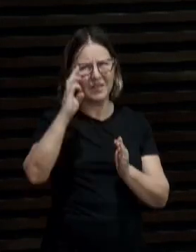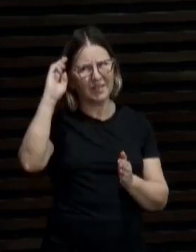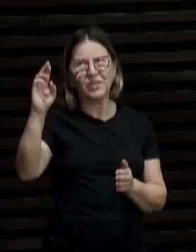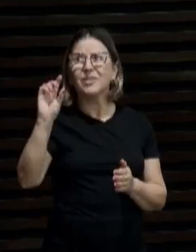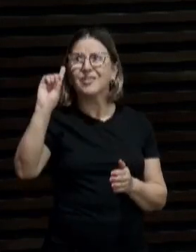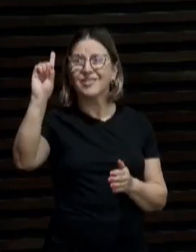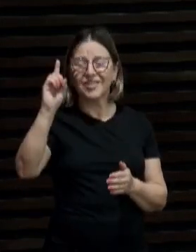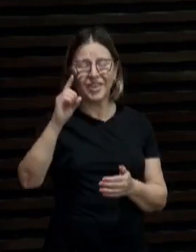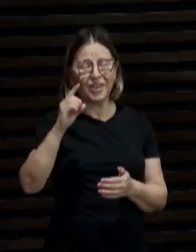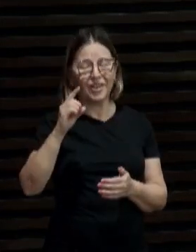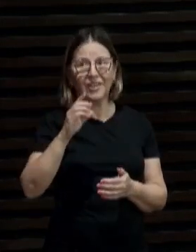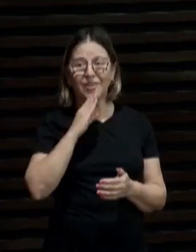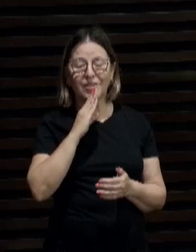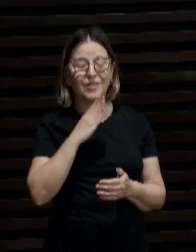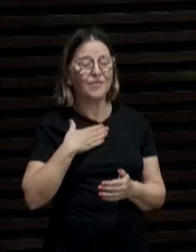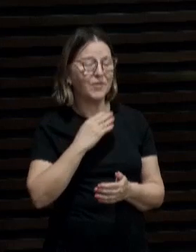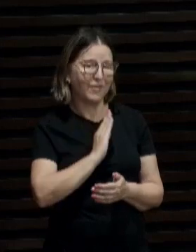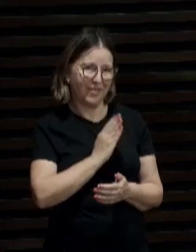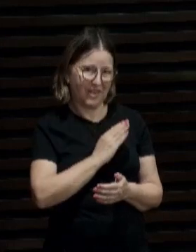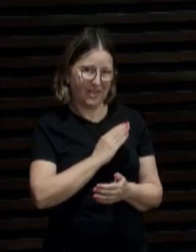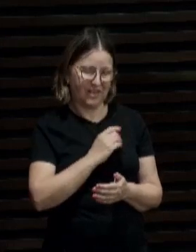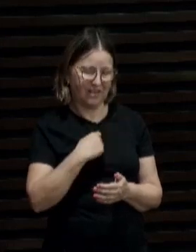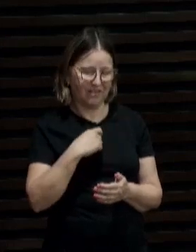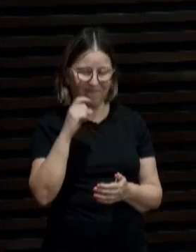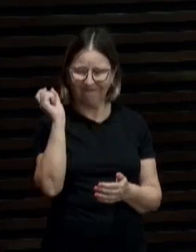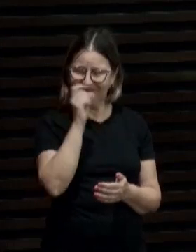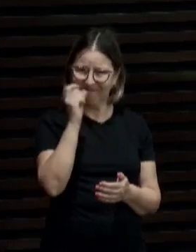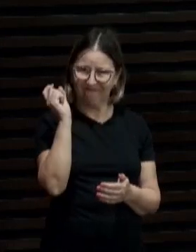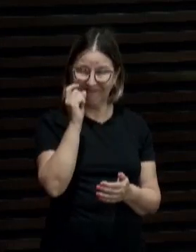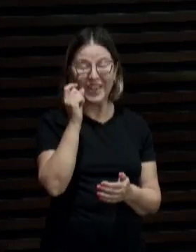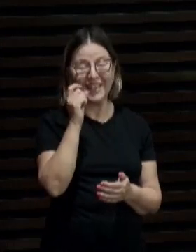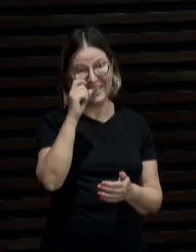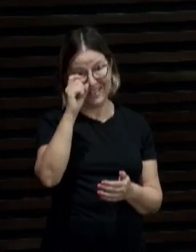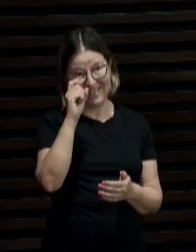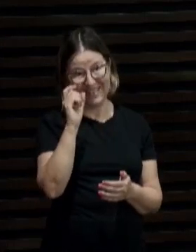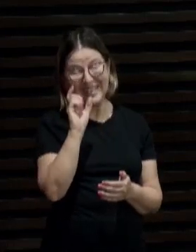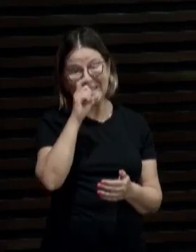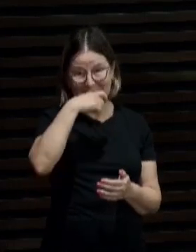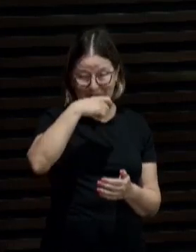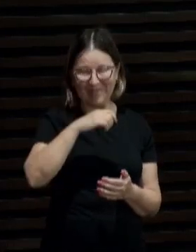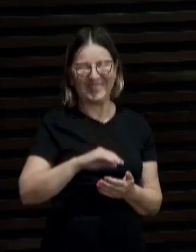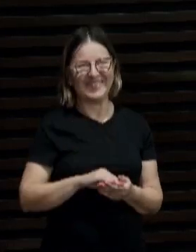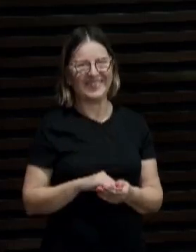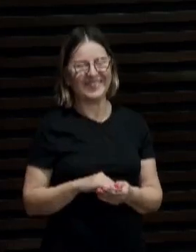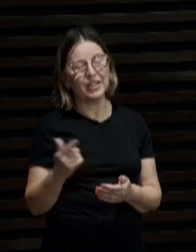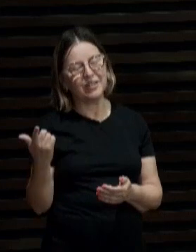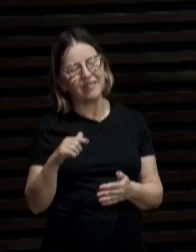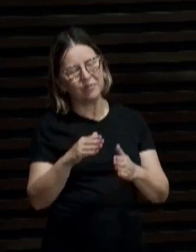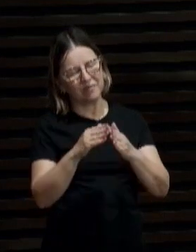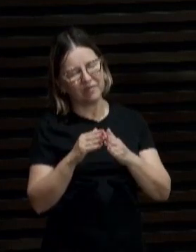é teimoso, Senhor, ele é obstinado, toma conta do meu coração, Senhor. Vem, Pai, com o teu óleo